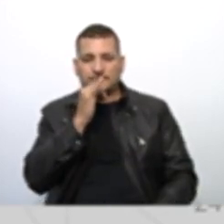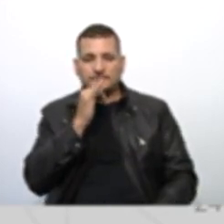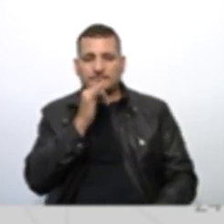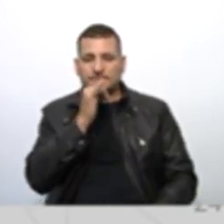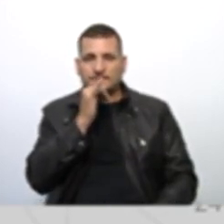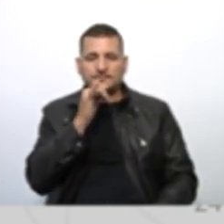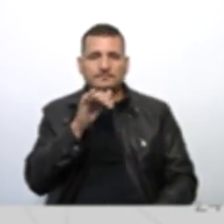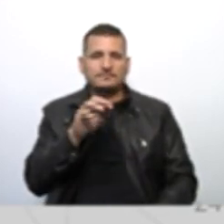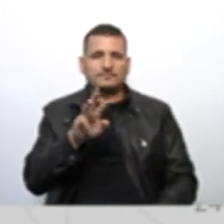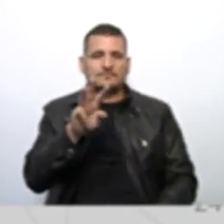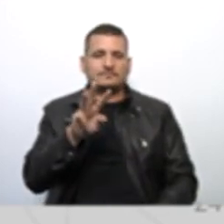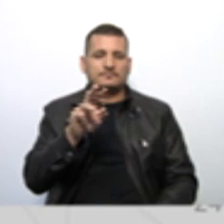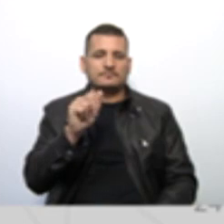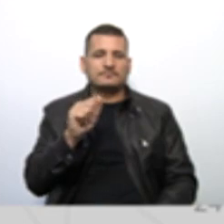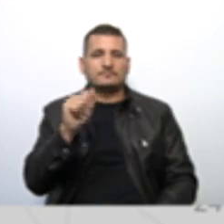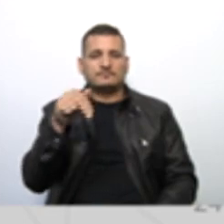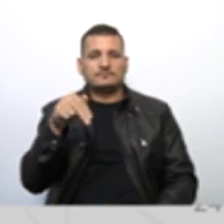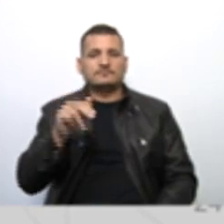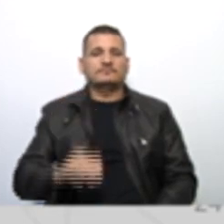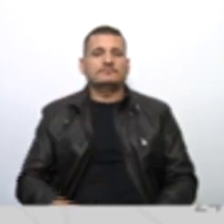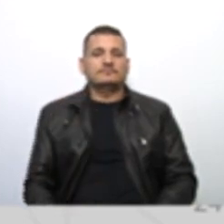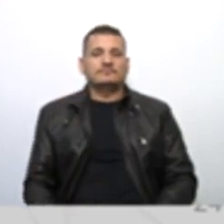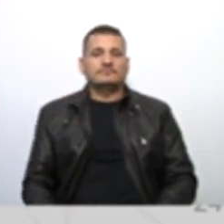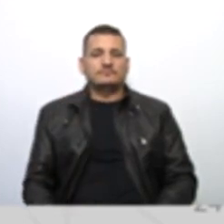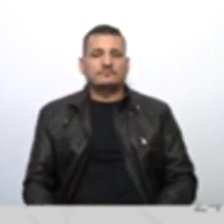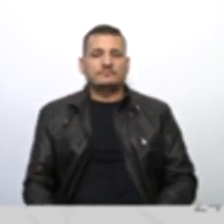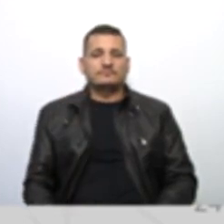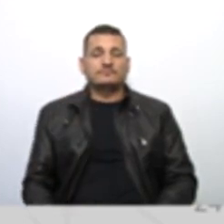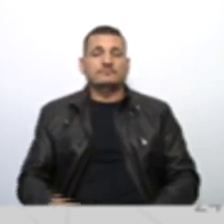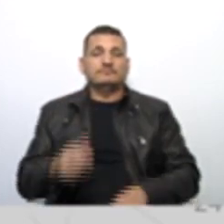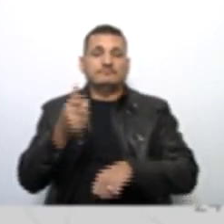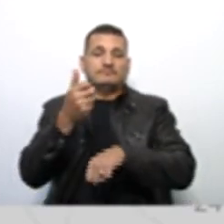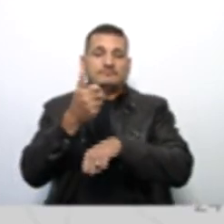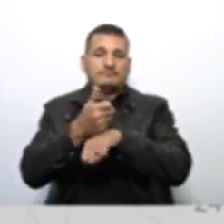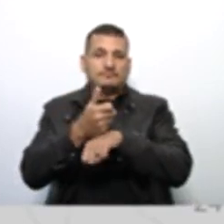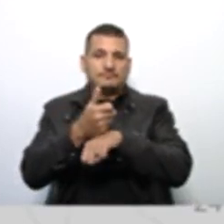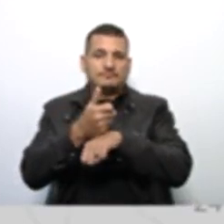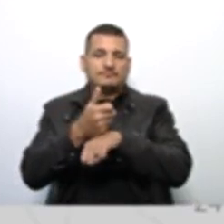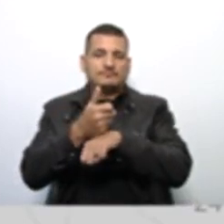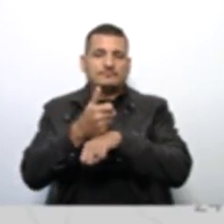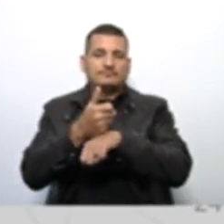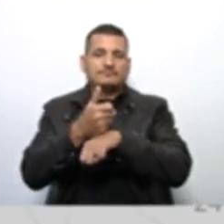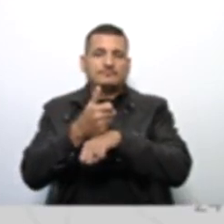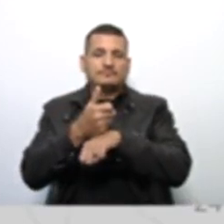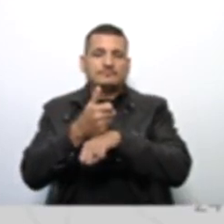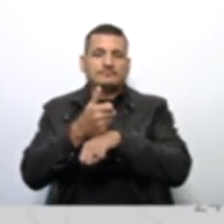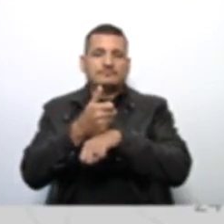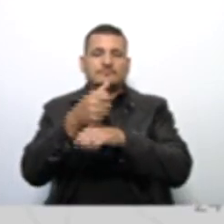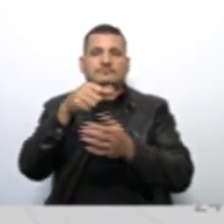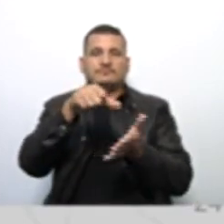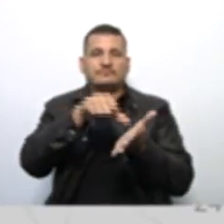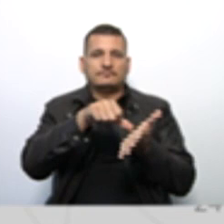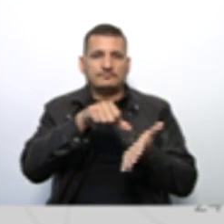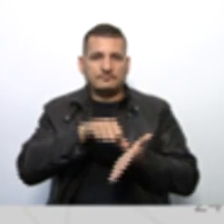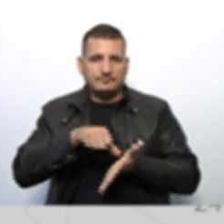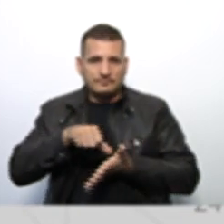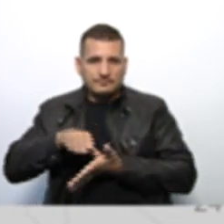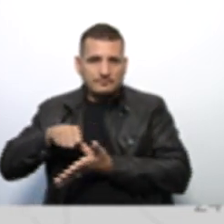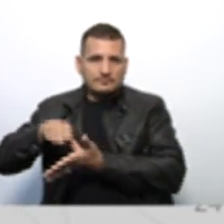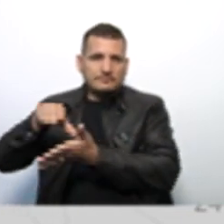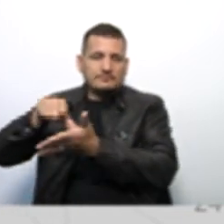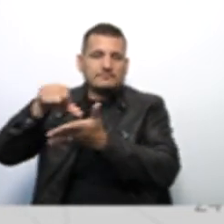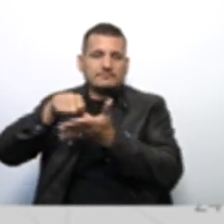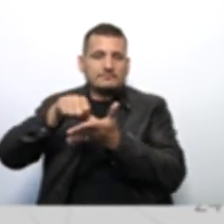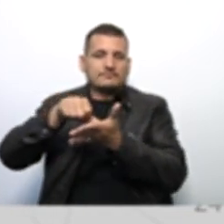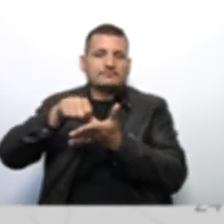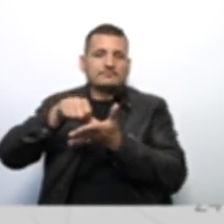uma WAN, ok? Nós temos a nossa matriz aqui e temos as filiais,